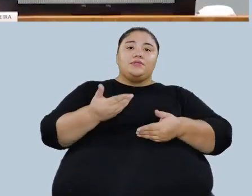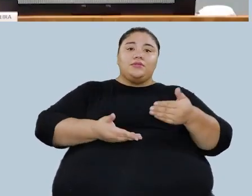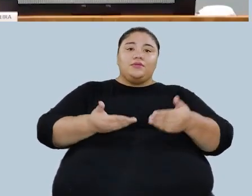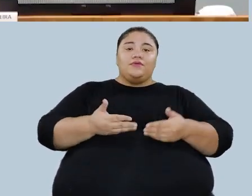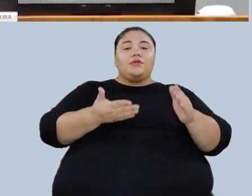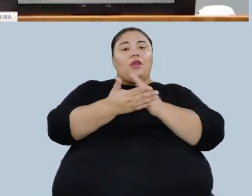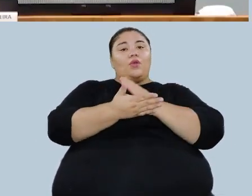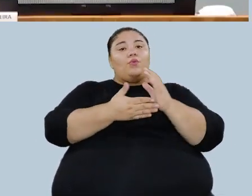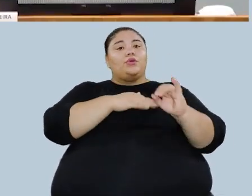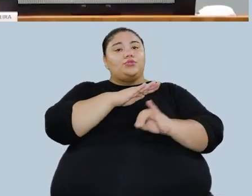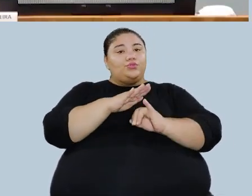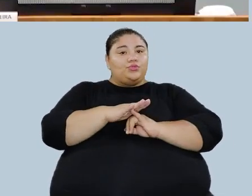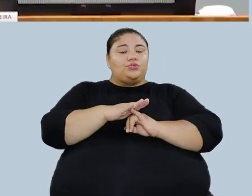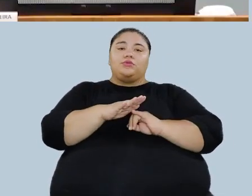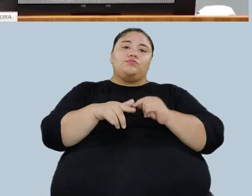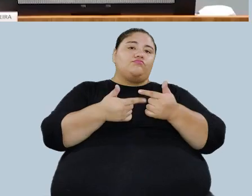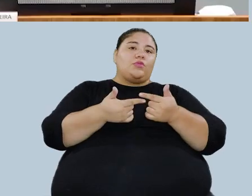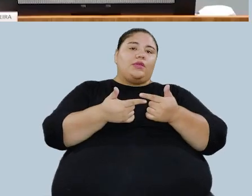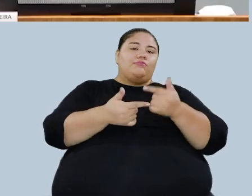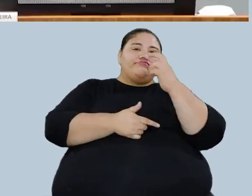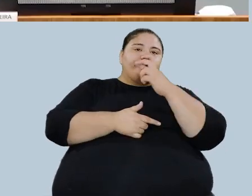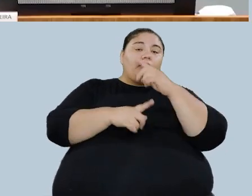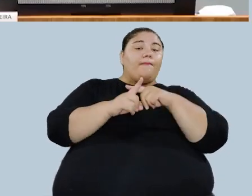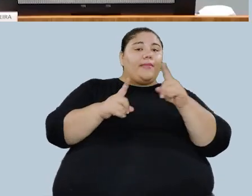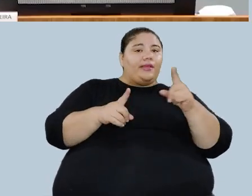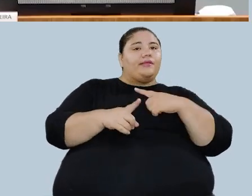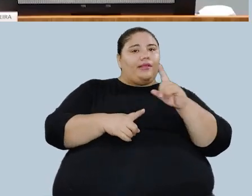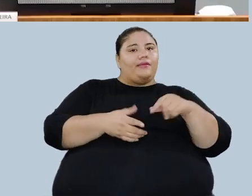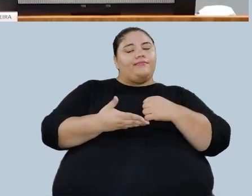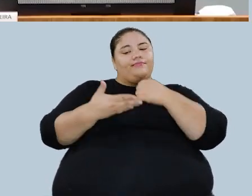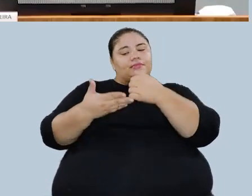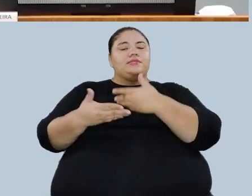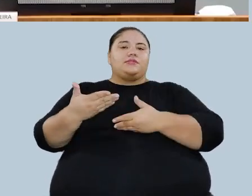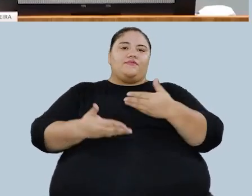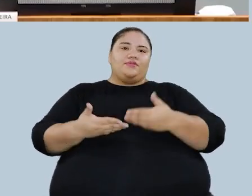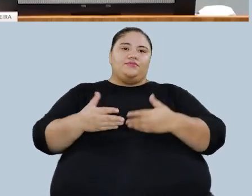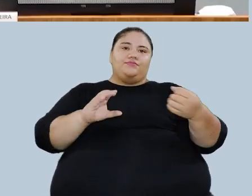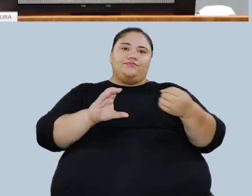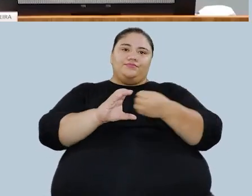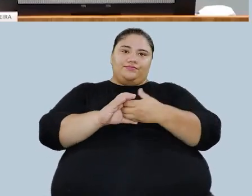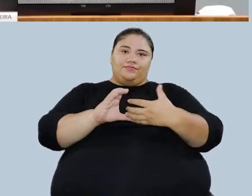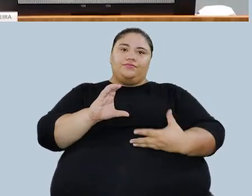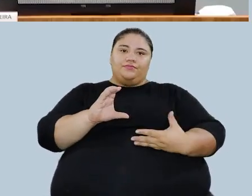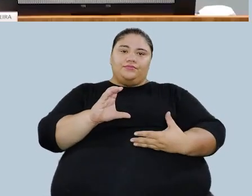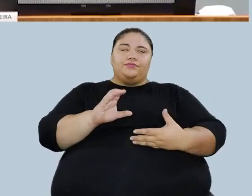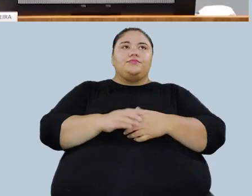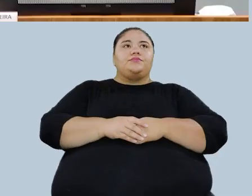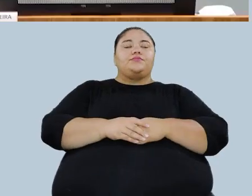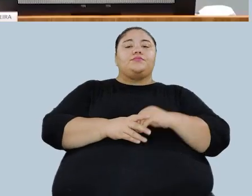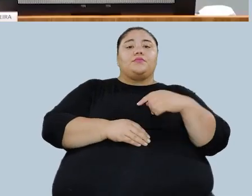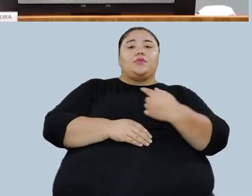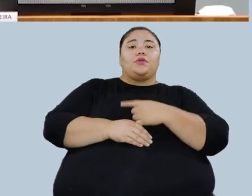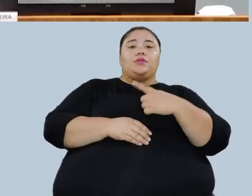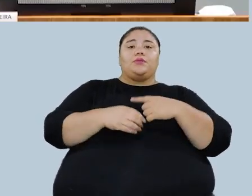por algumas instituições que, embora não sejam supervisionadas, são consideradas fornecedores financeiros. Aí, nós temos, exatamente